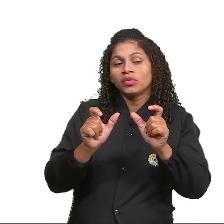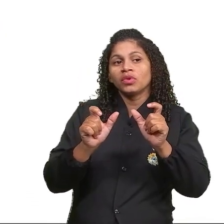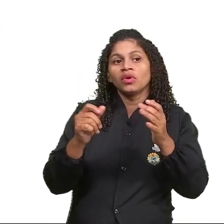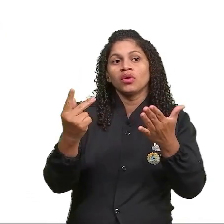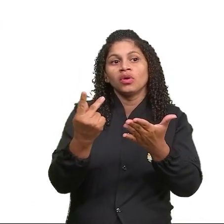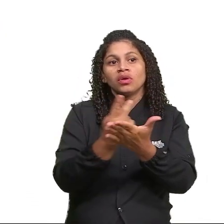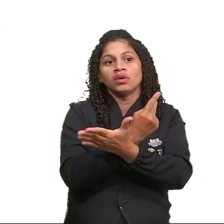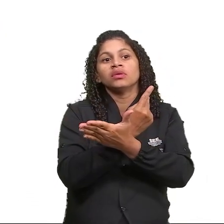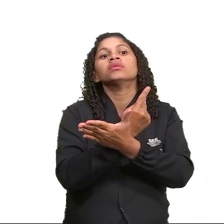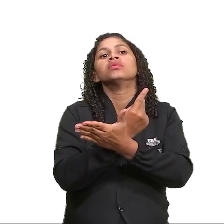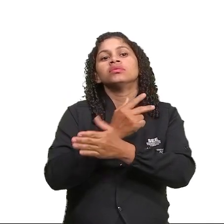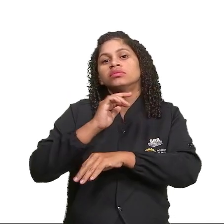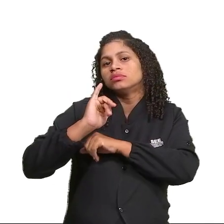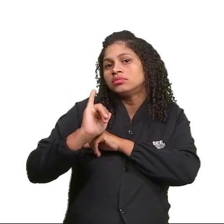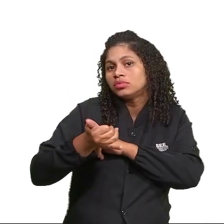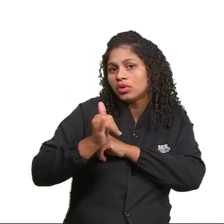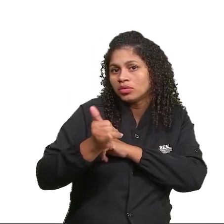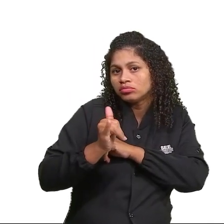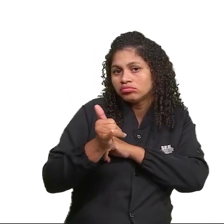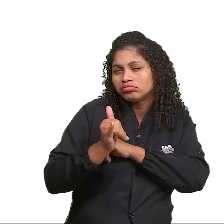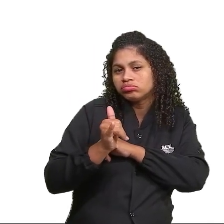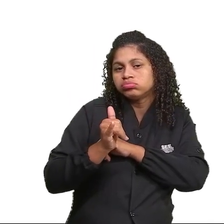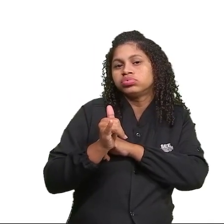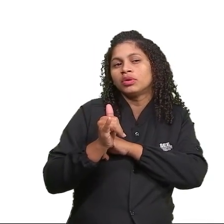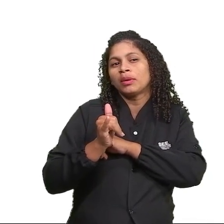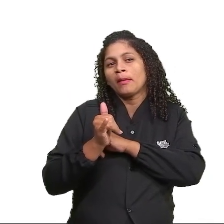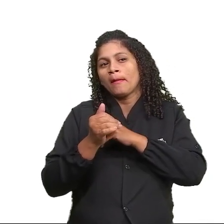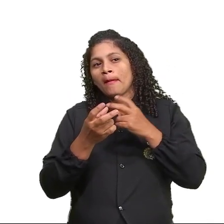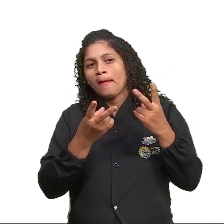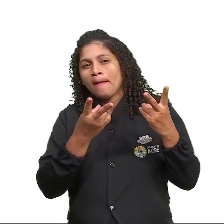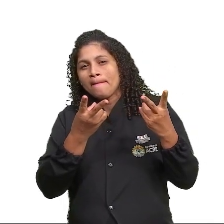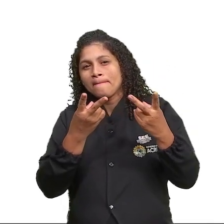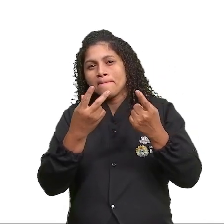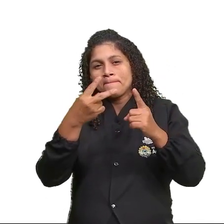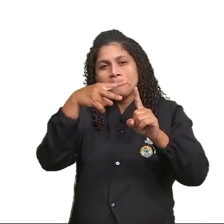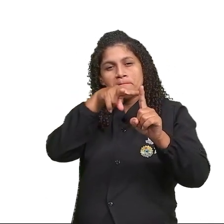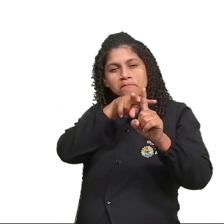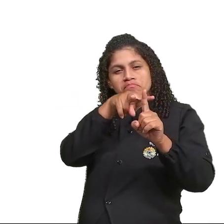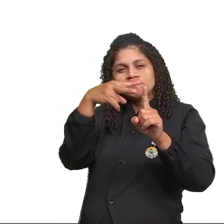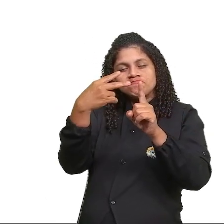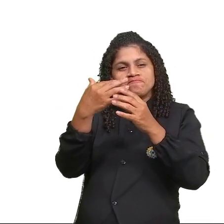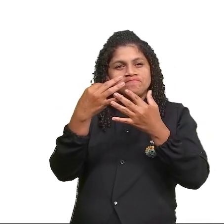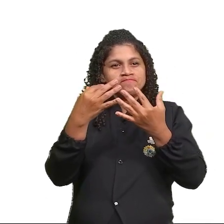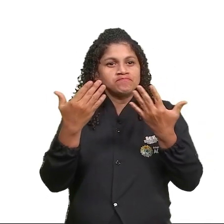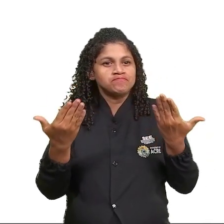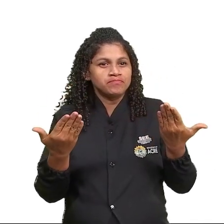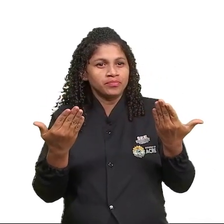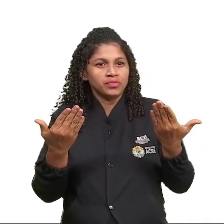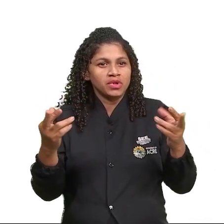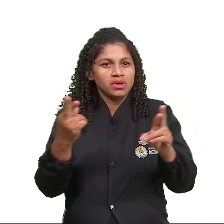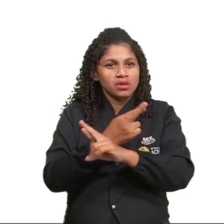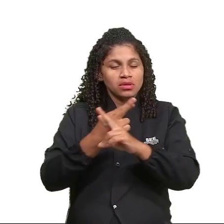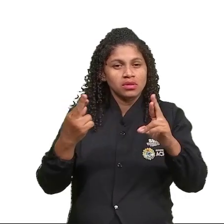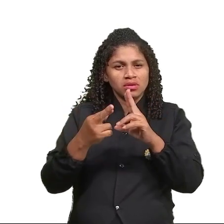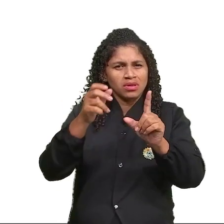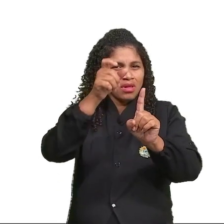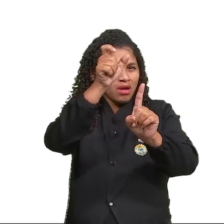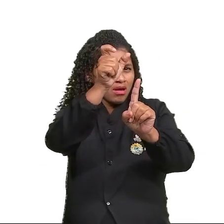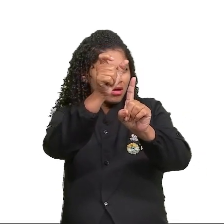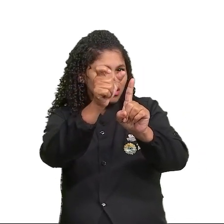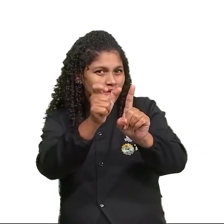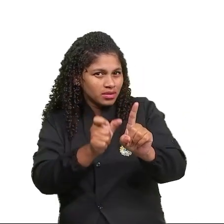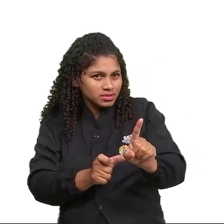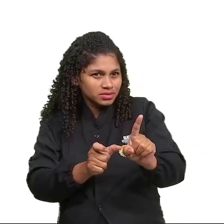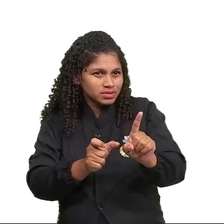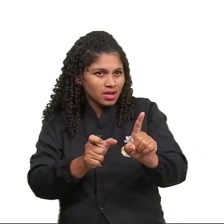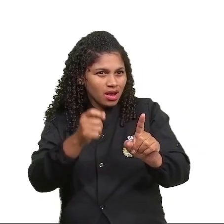sob uma ótica distante, sendo indiferente aos fatos e às personagens. Pessoal, o narrador está colocando